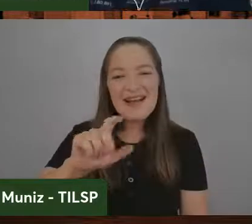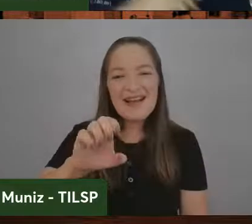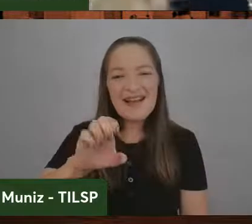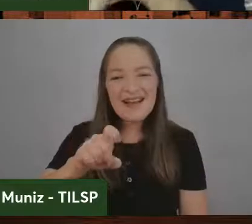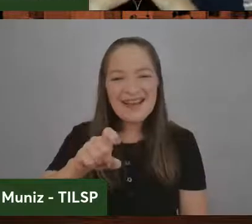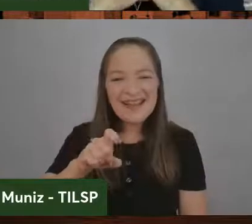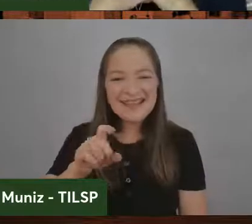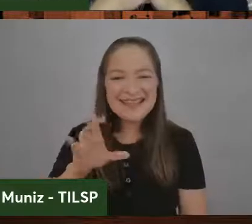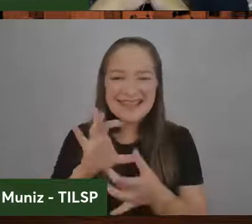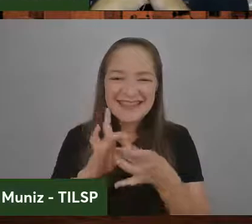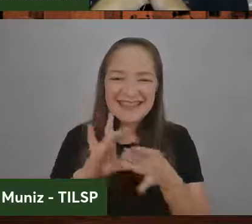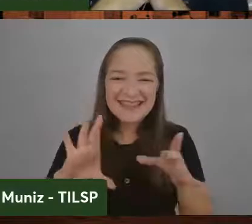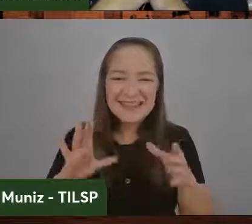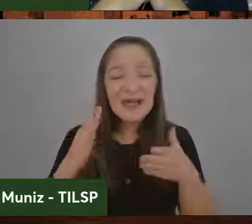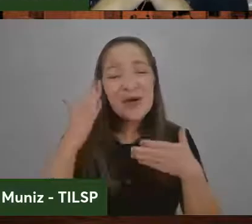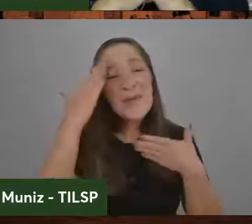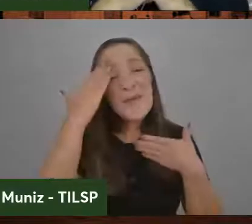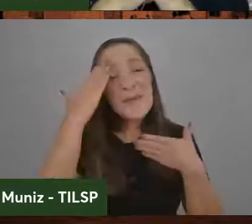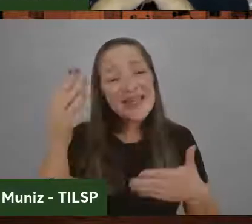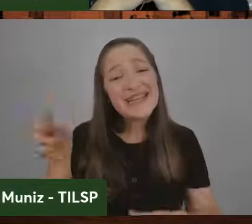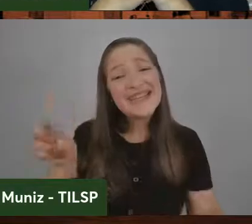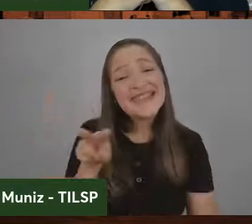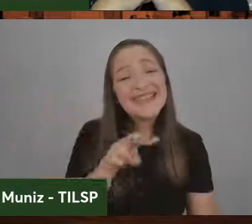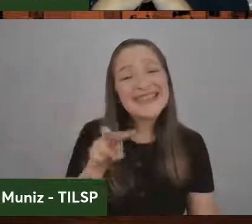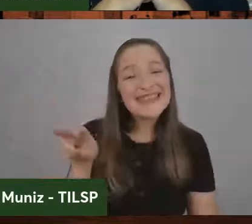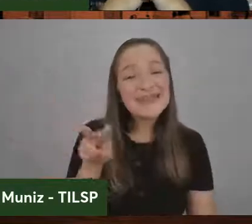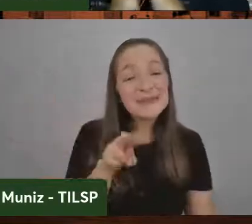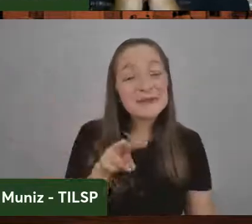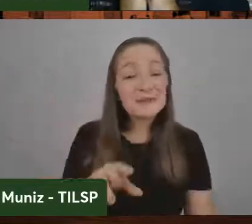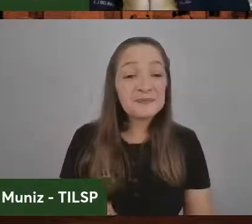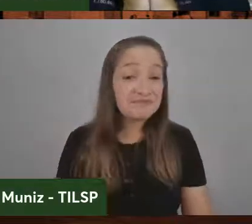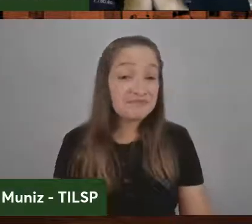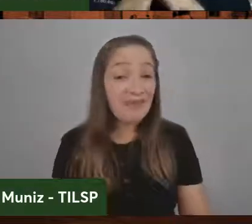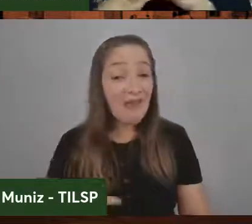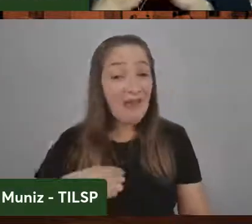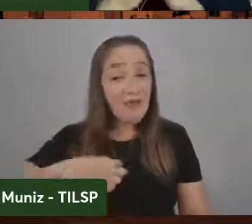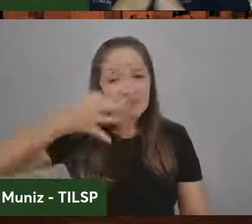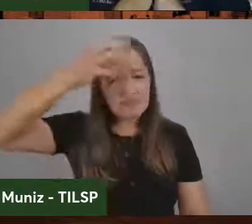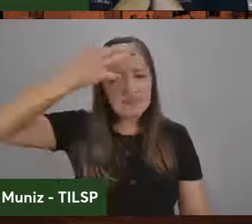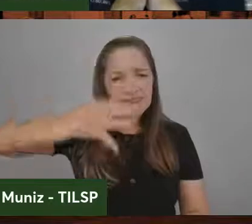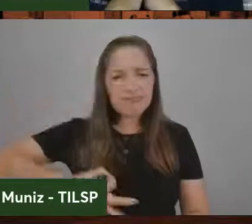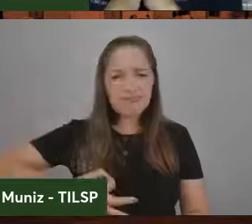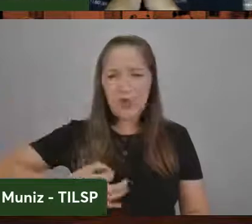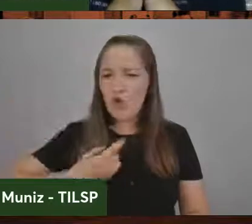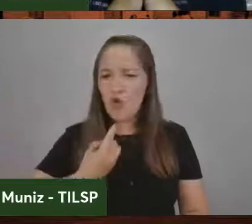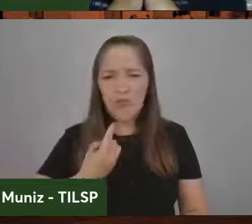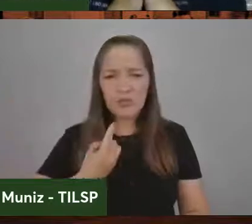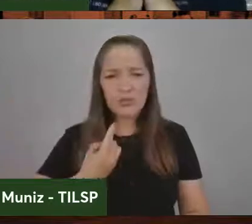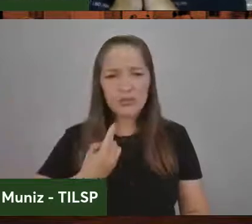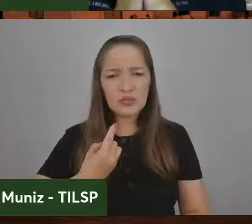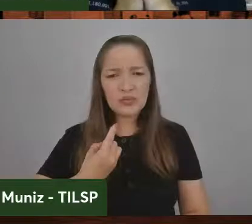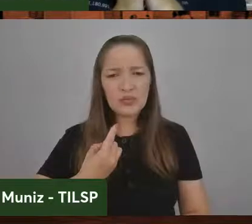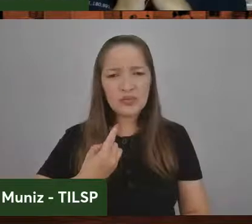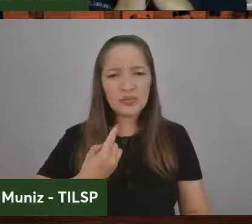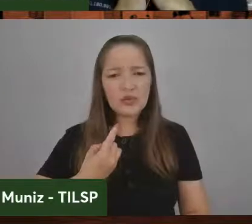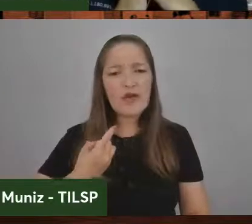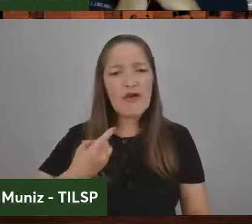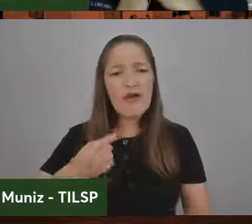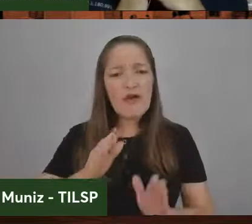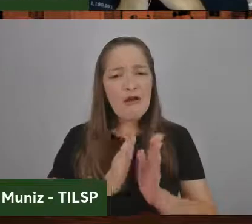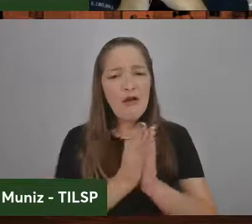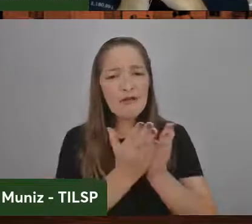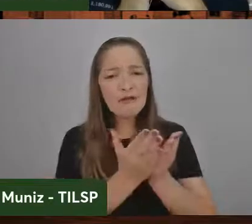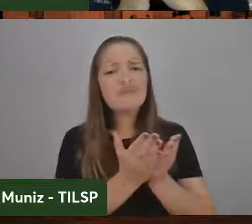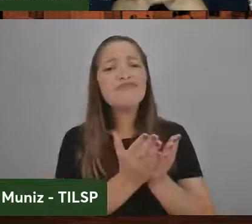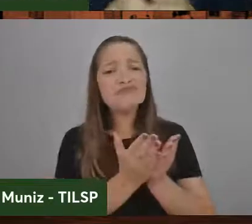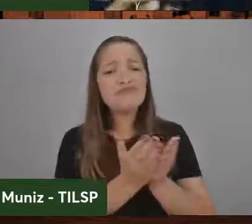Obrigado. Fernando, obrigado. Obrigado, Milton. Eu só tenho uma certeza depois de... Uma só. Que eu vou reler mais uma vez